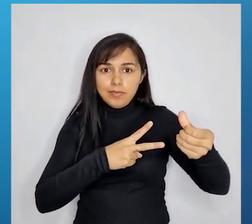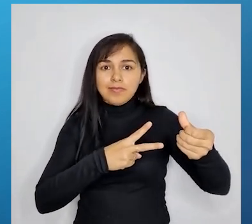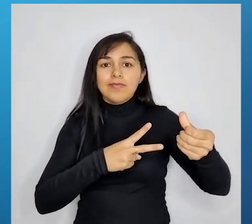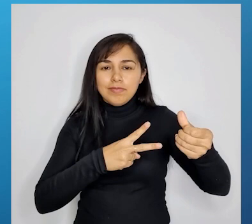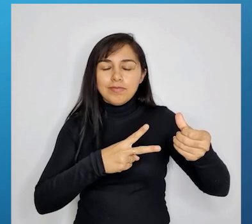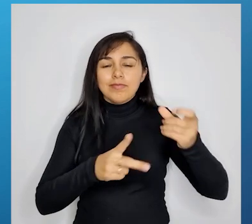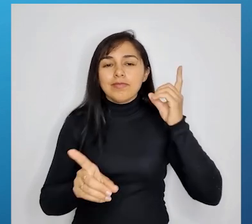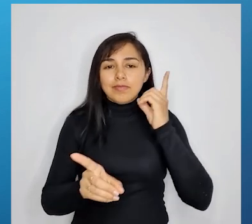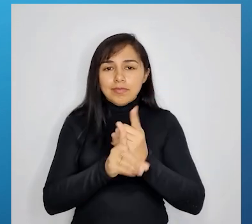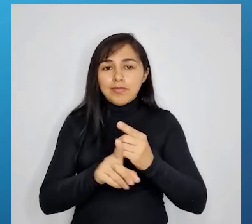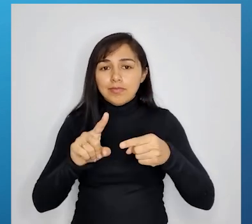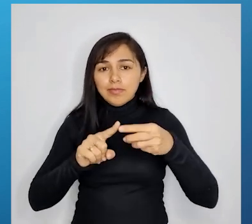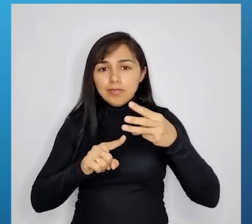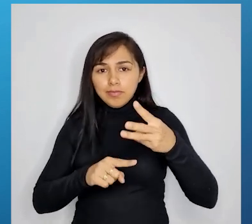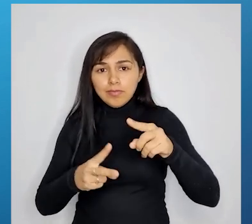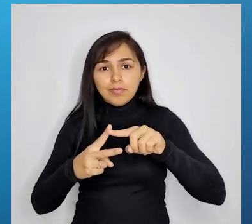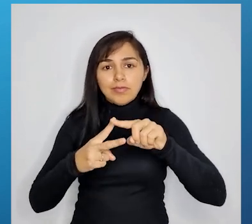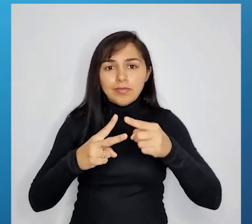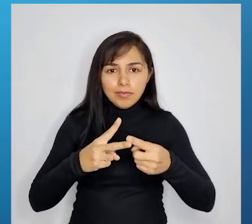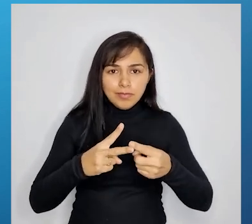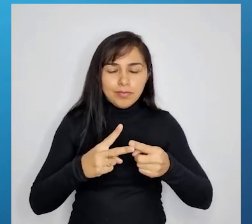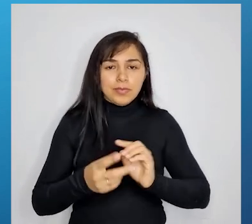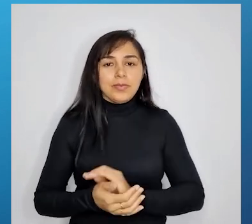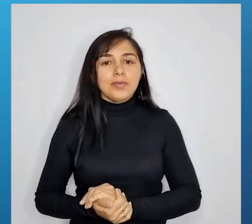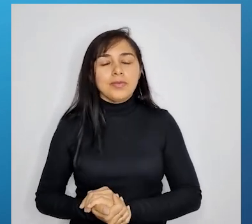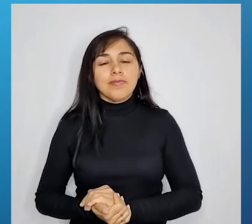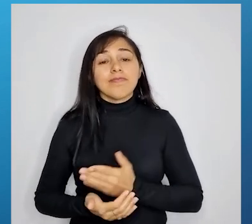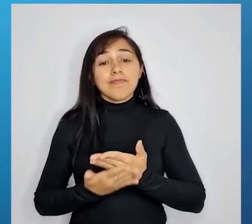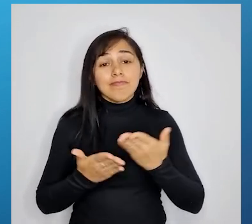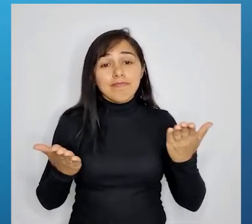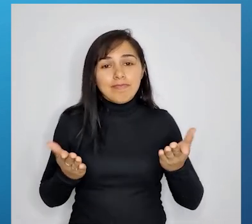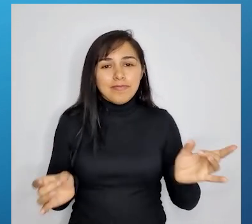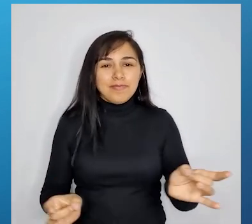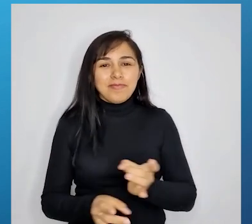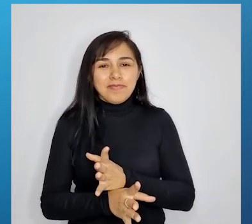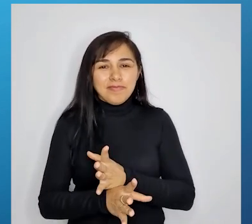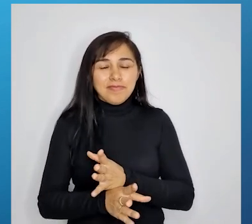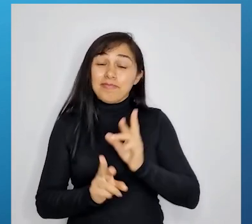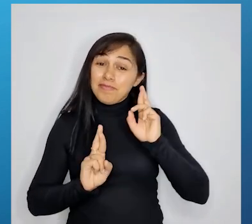3 ângulos, beleza? Tranquilo? E a nossa aula vai ficando